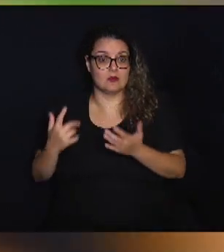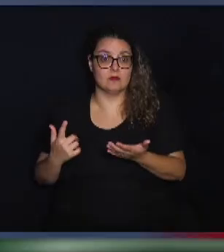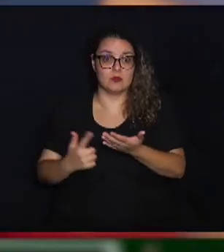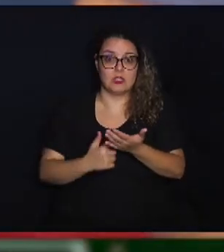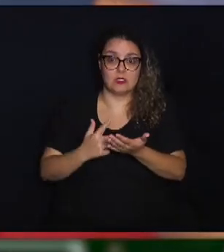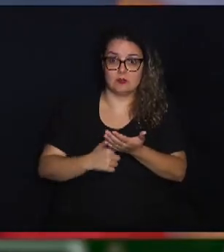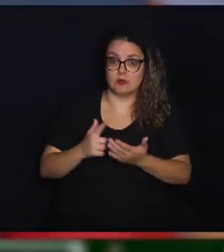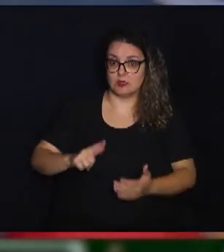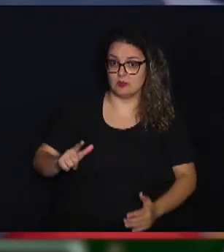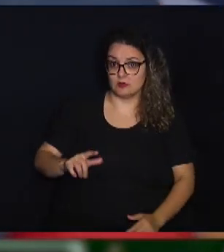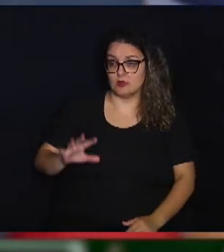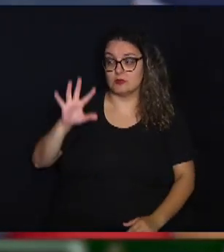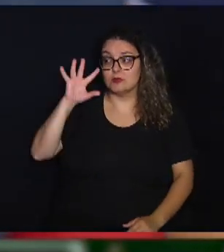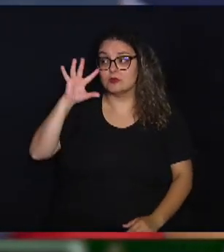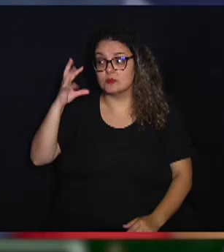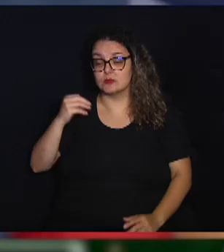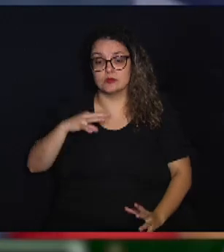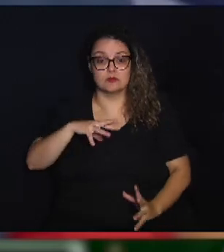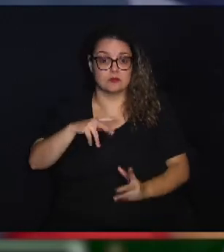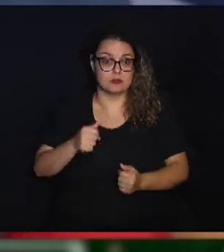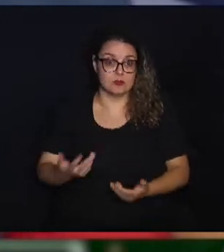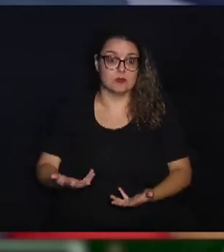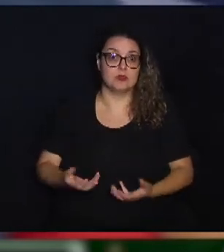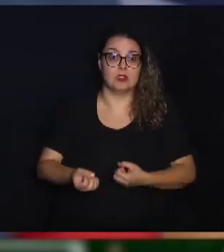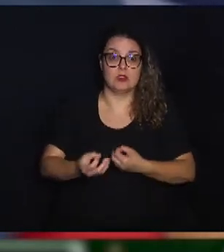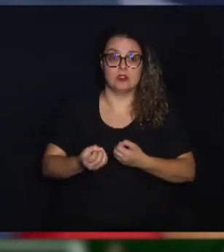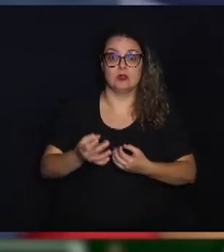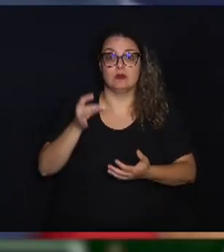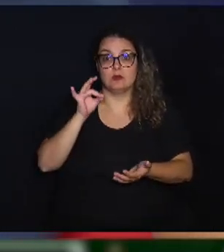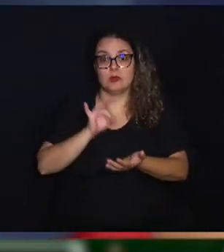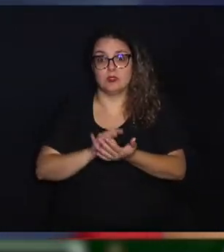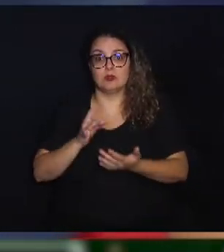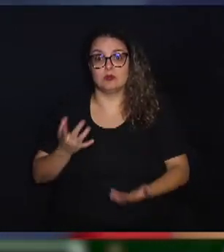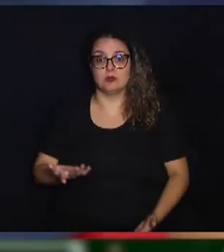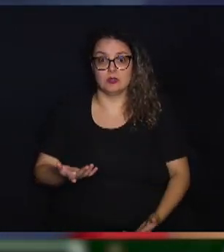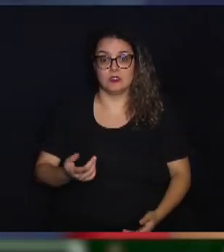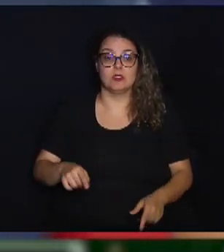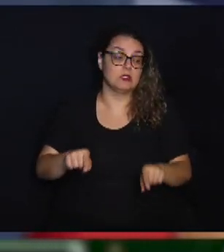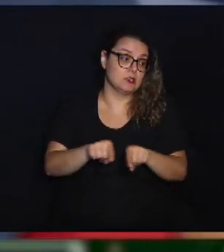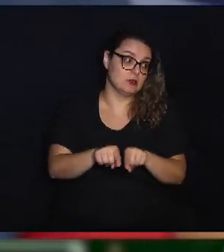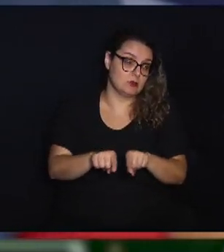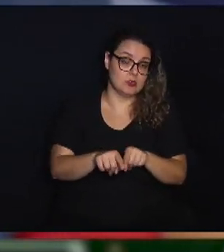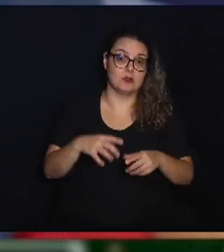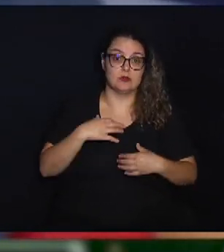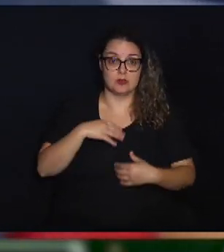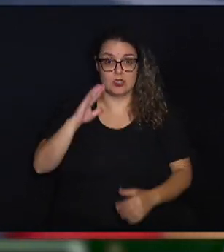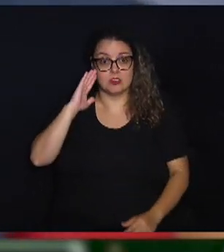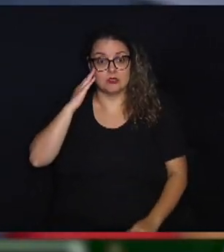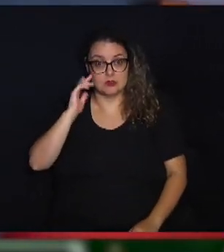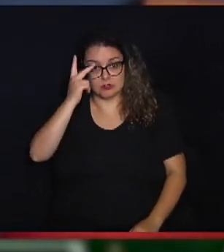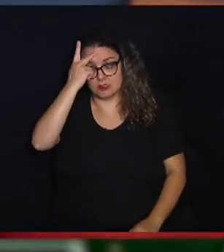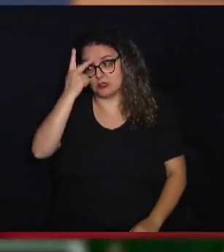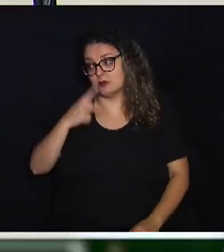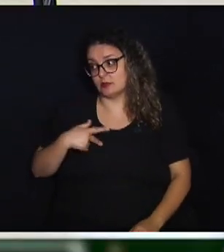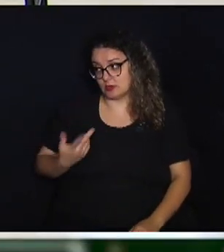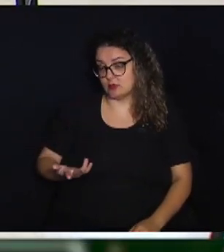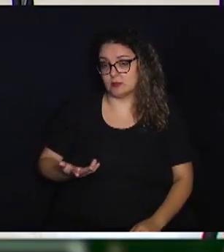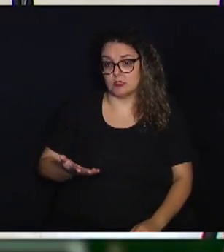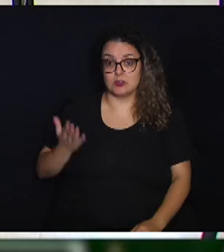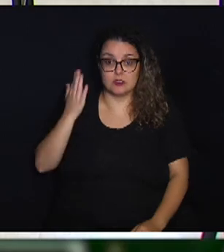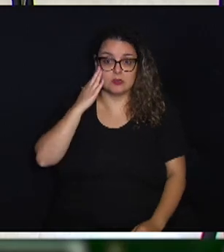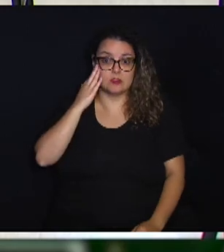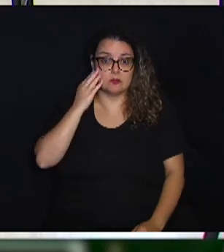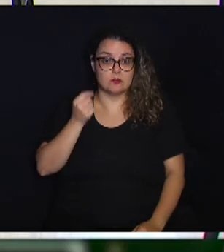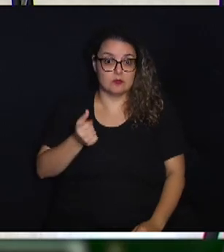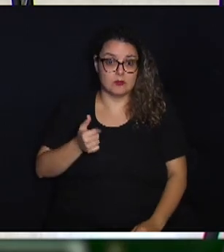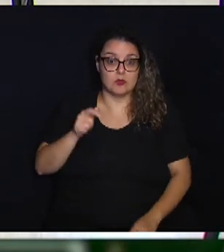forma de conhecer o mundo, né? Da gente se informar sobre realidades e também uma forma da gente se entender. Então, saber que poucas